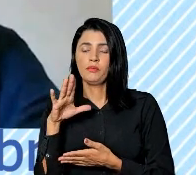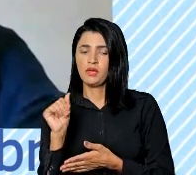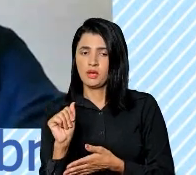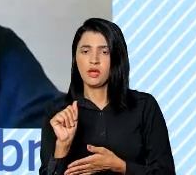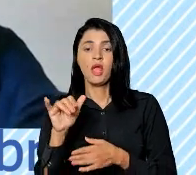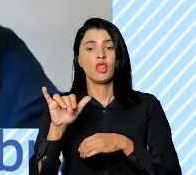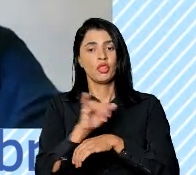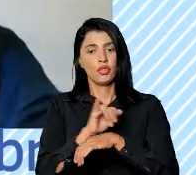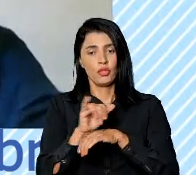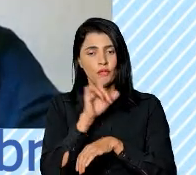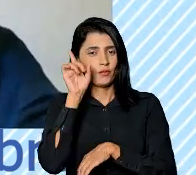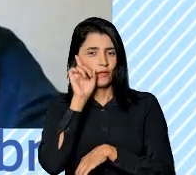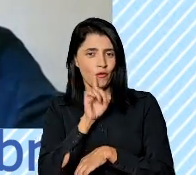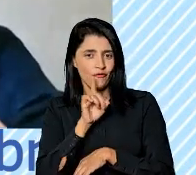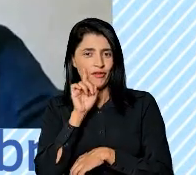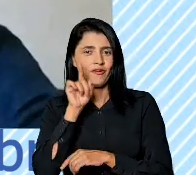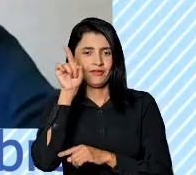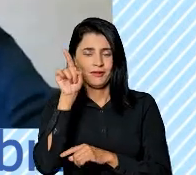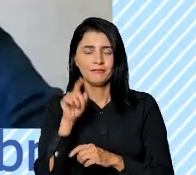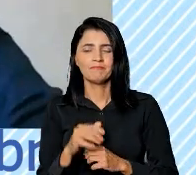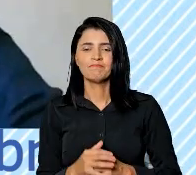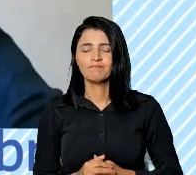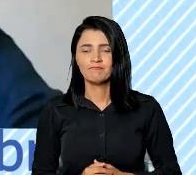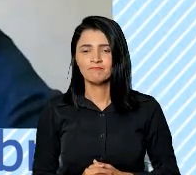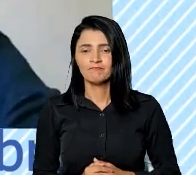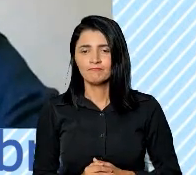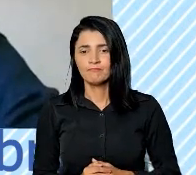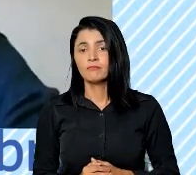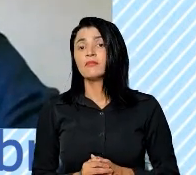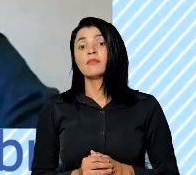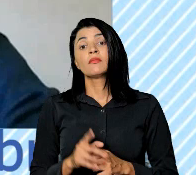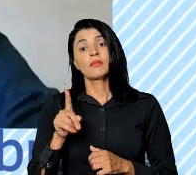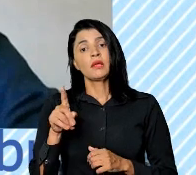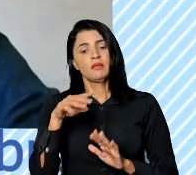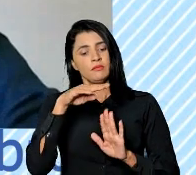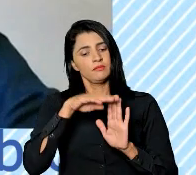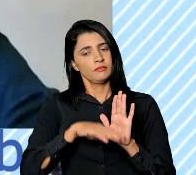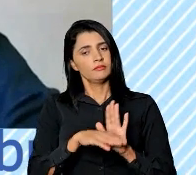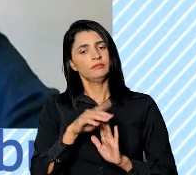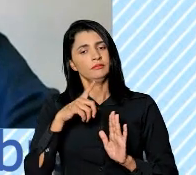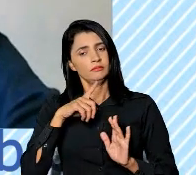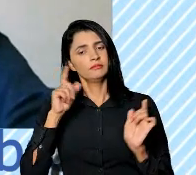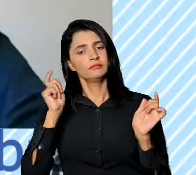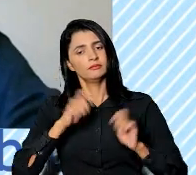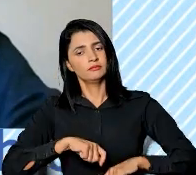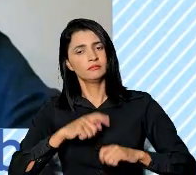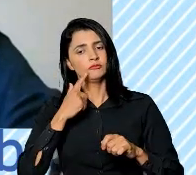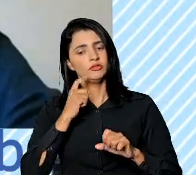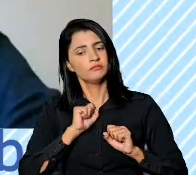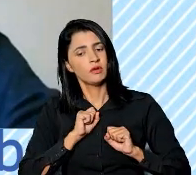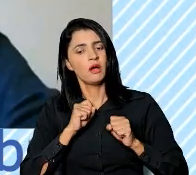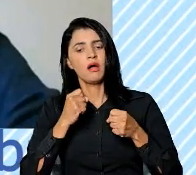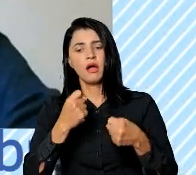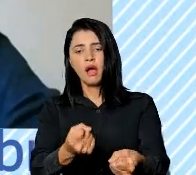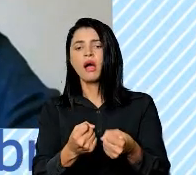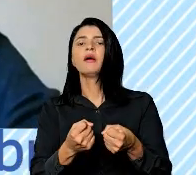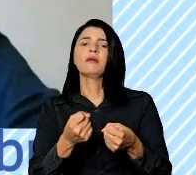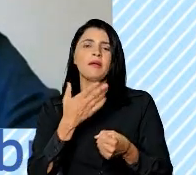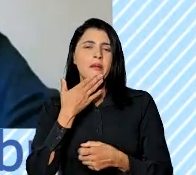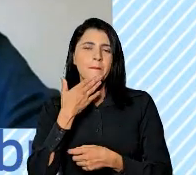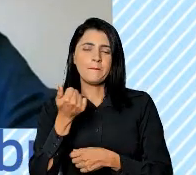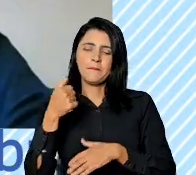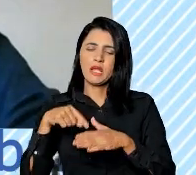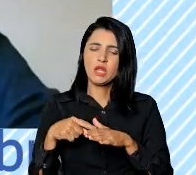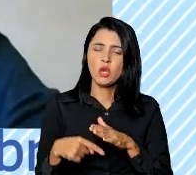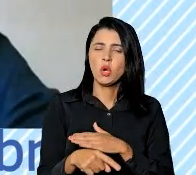Women's Leadership Network Program, e foi durante esse programa que eu tive a oportunidade de me dedicar de forma mais